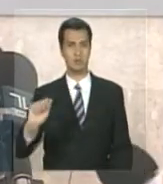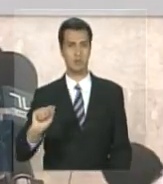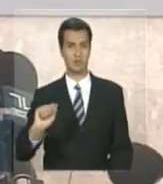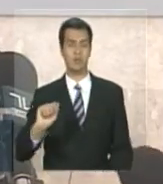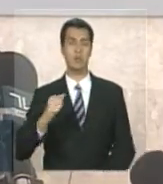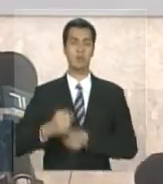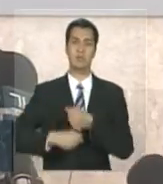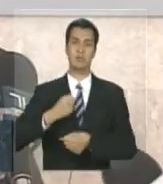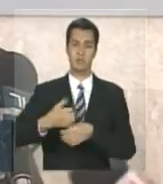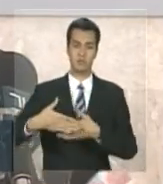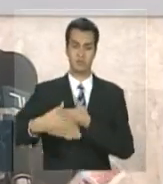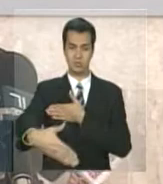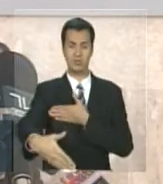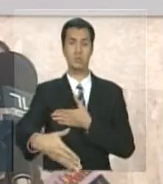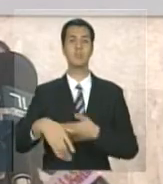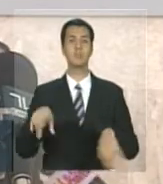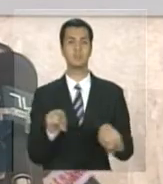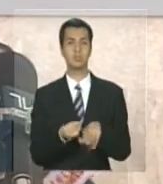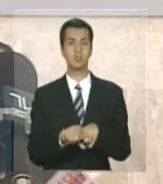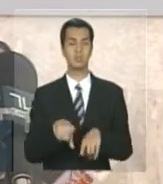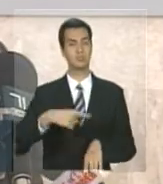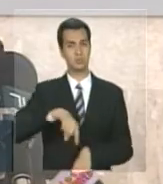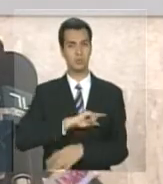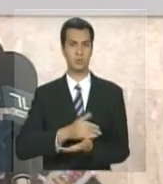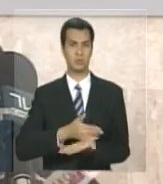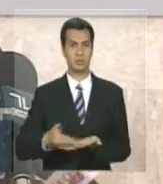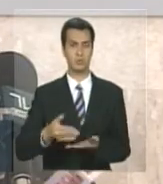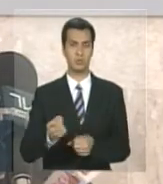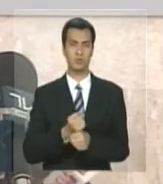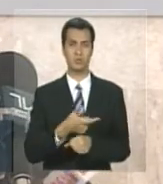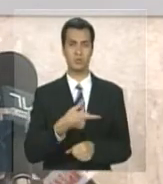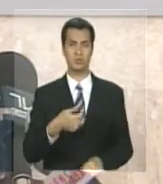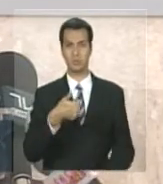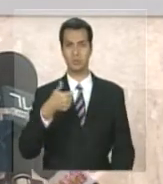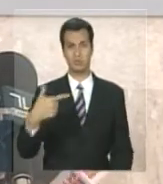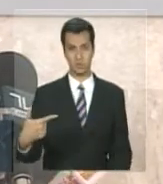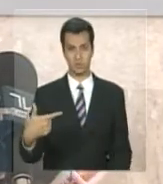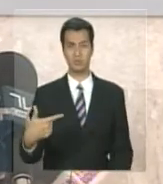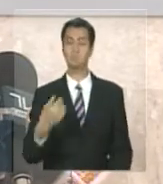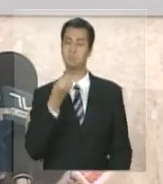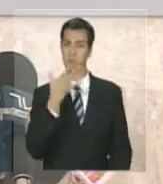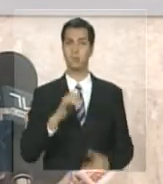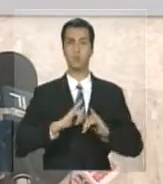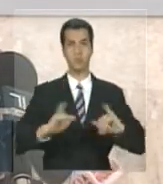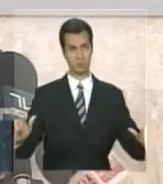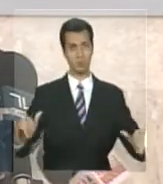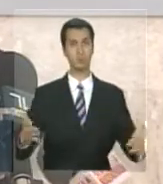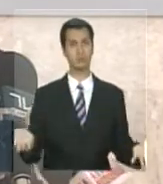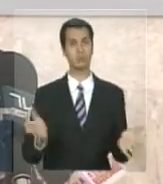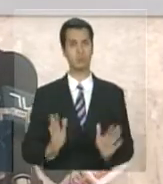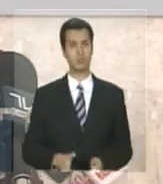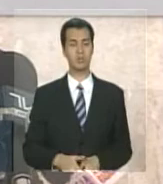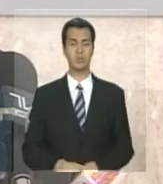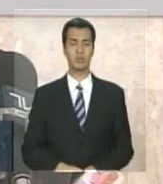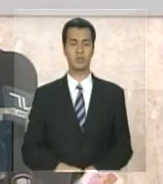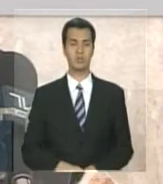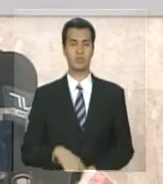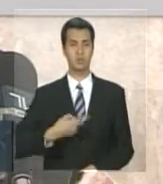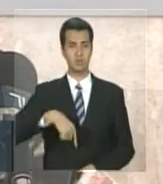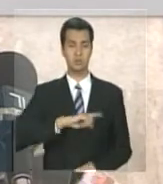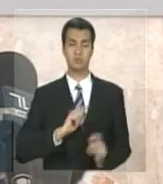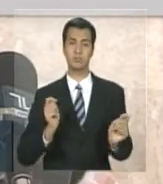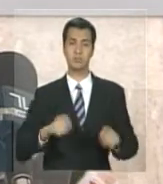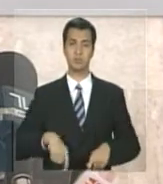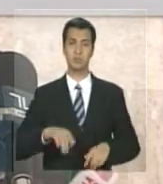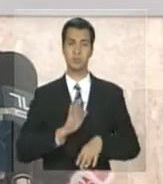vamos começar toda a agenda de assistência técnica já em 2012, que também é uma boa notícia. Portanto, garantindo que a gente possa